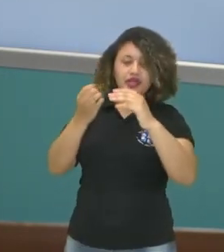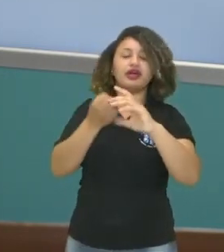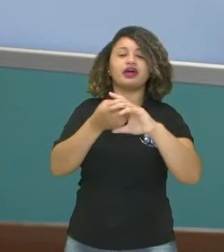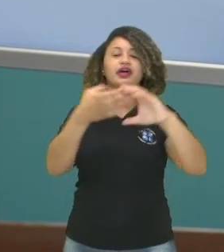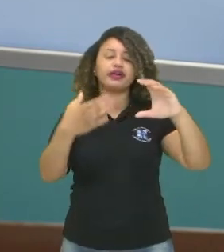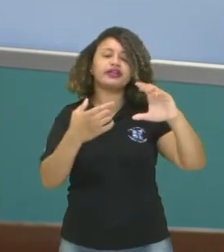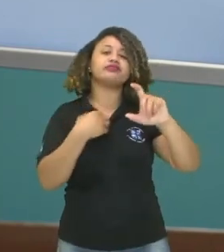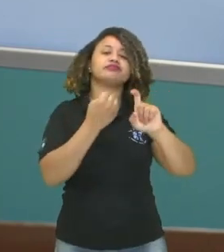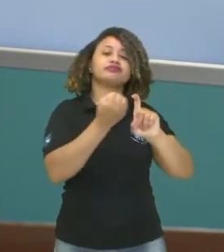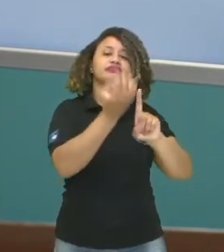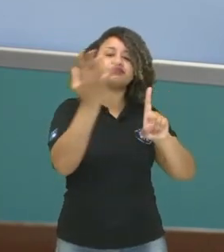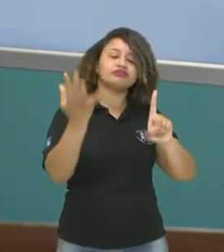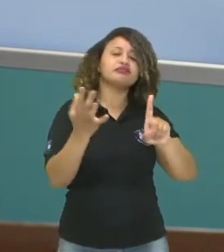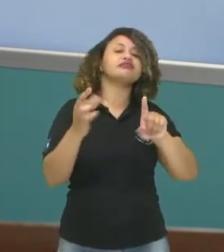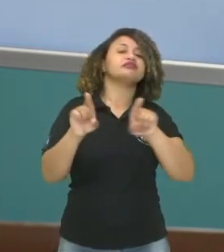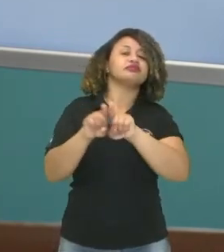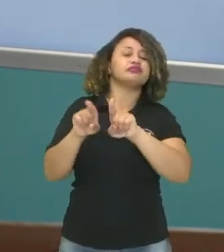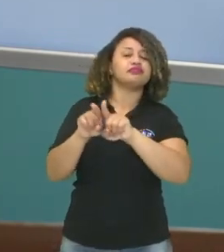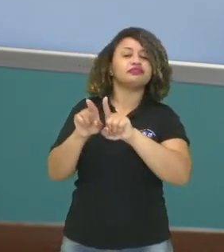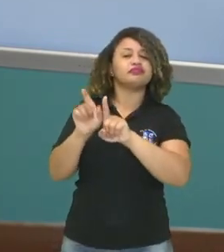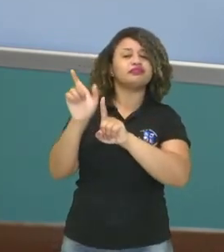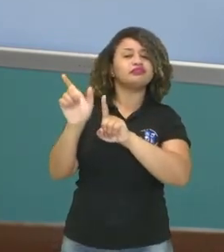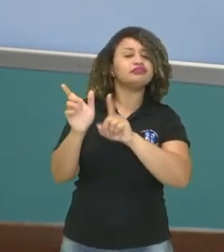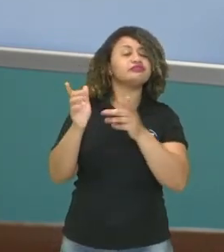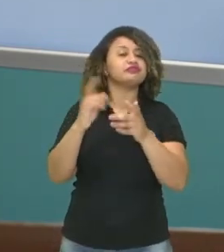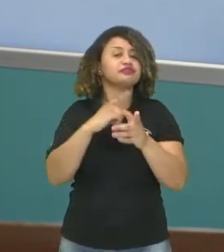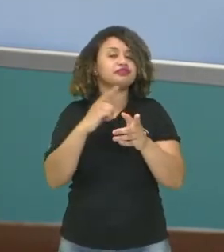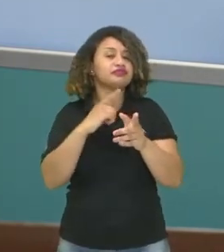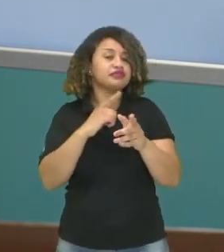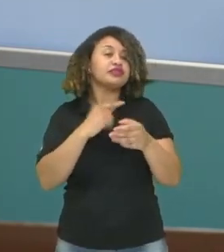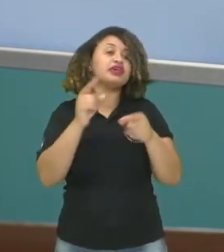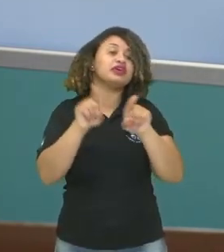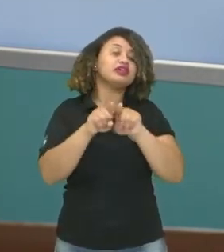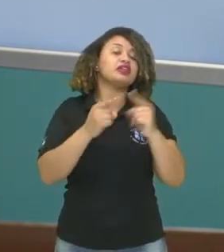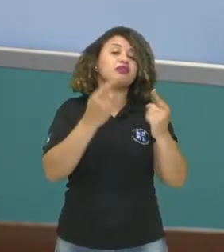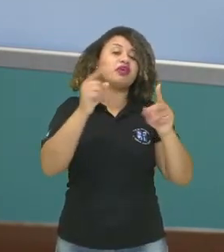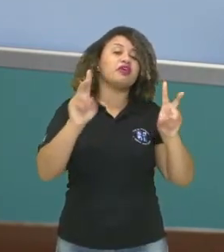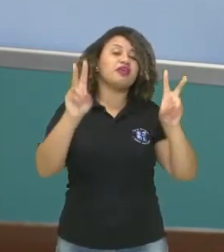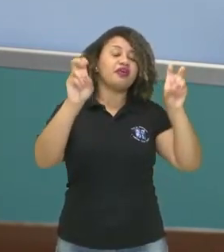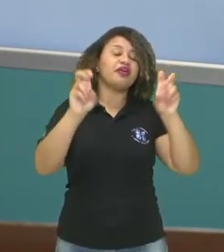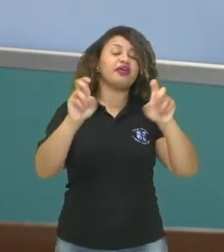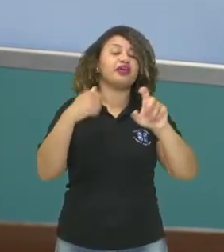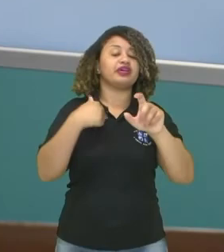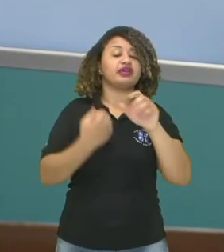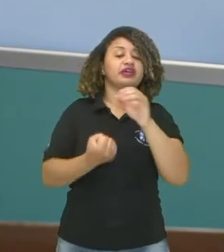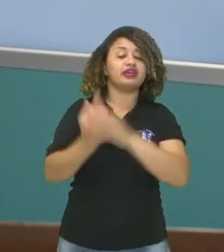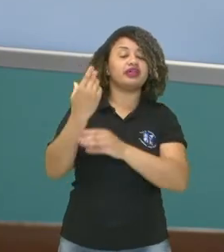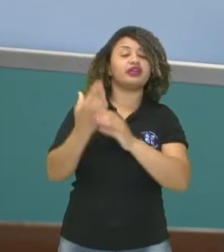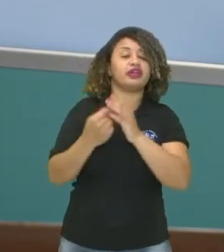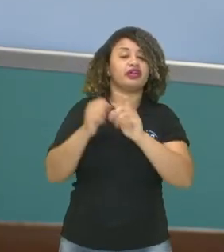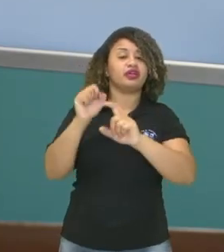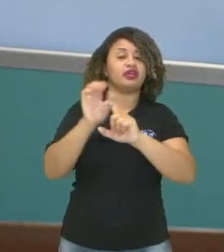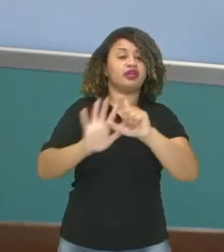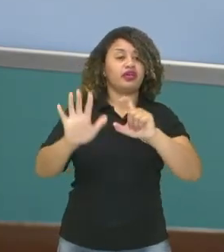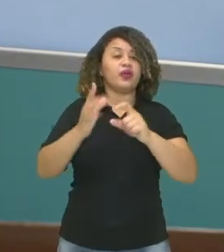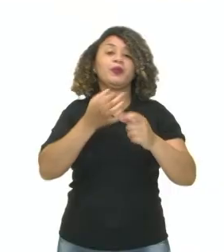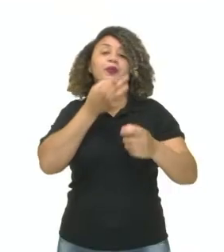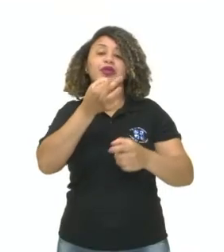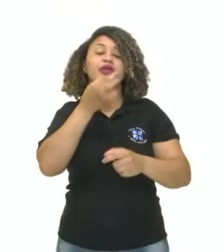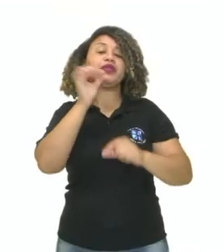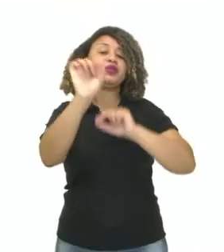não verbais, e também a que fato, qual é a temática que o cartunista está opinando. Veja